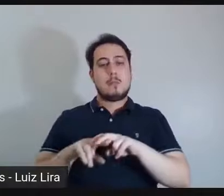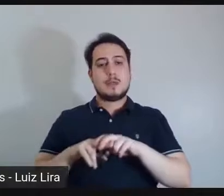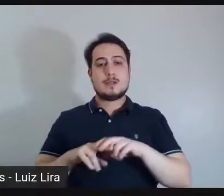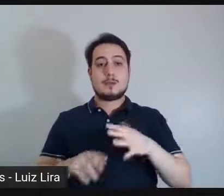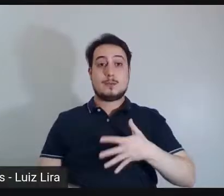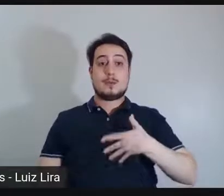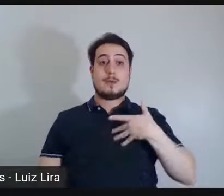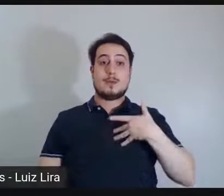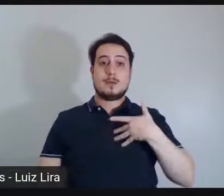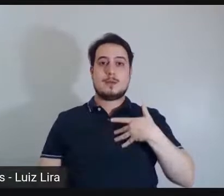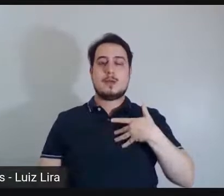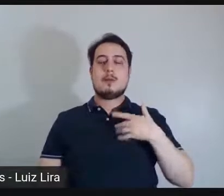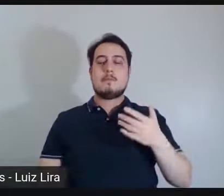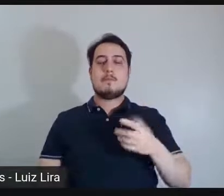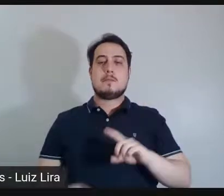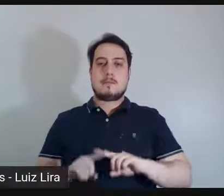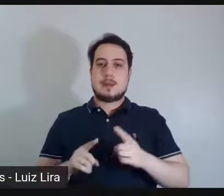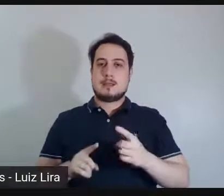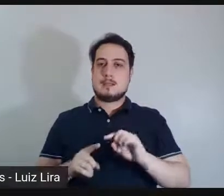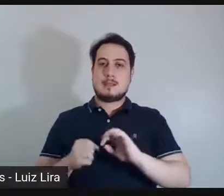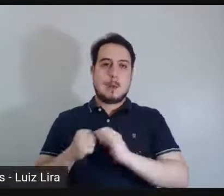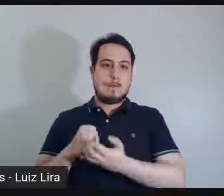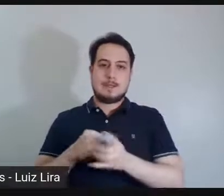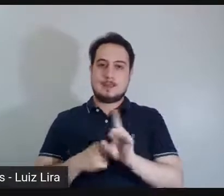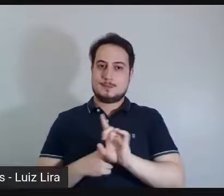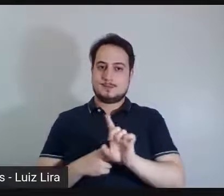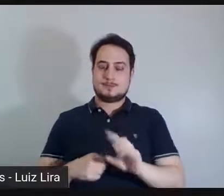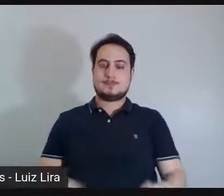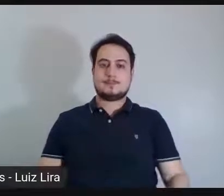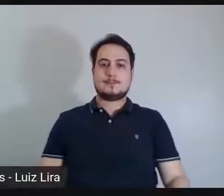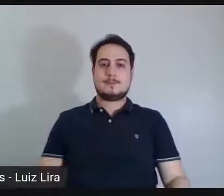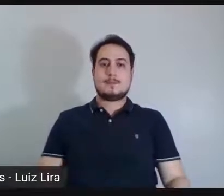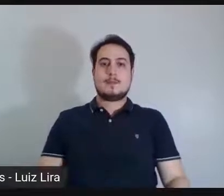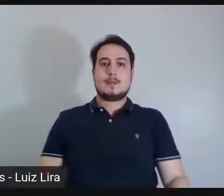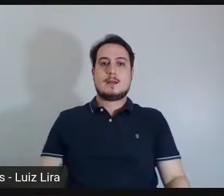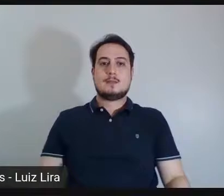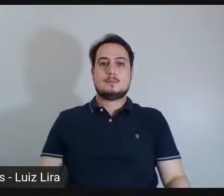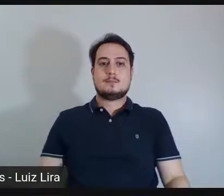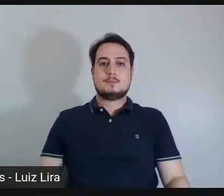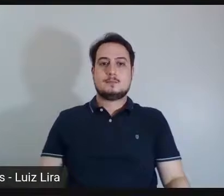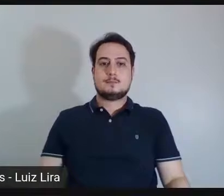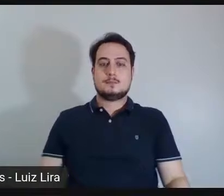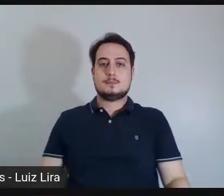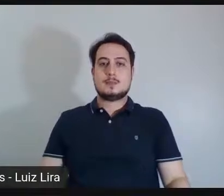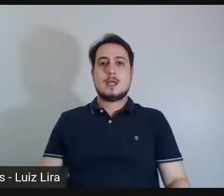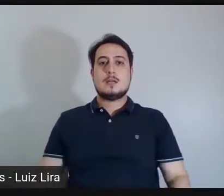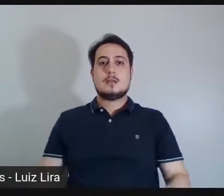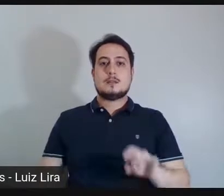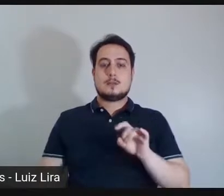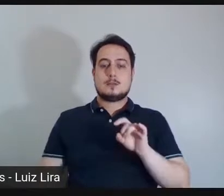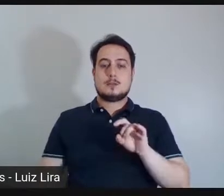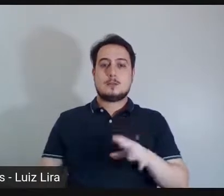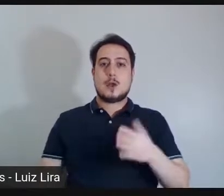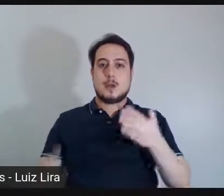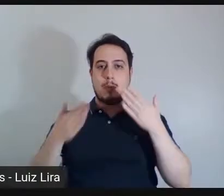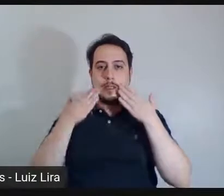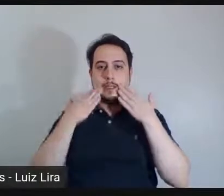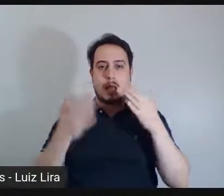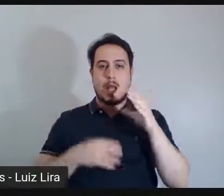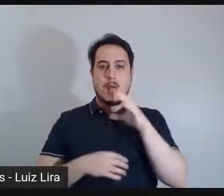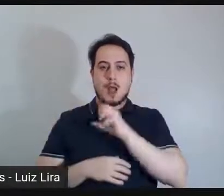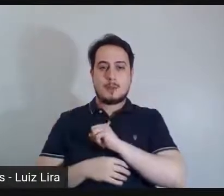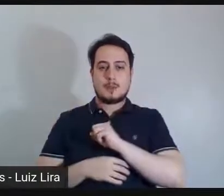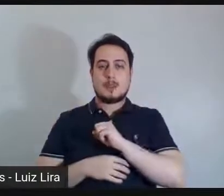não a situação em si. Mas o que a gente fez? Fora ter essas coisas que é só apresentação bem rápida, a gente criou lá